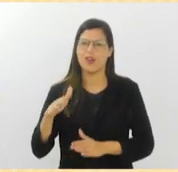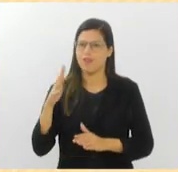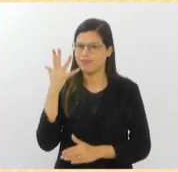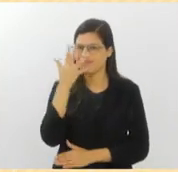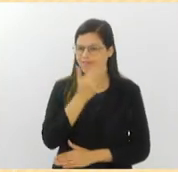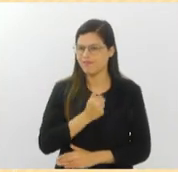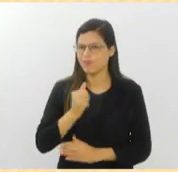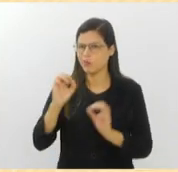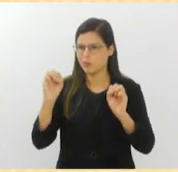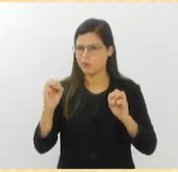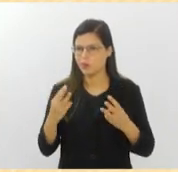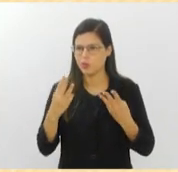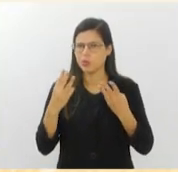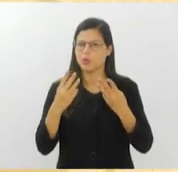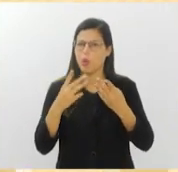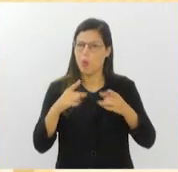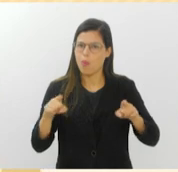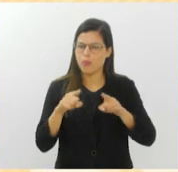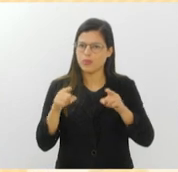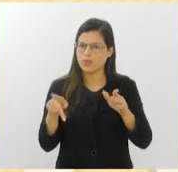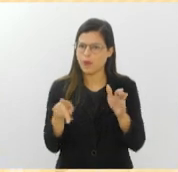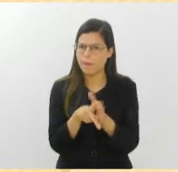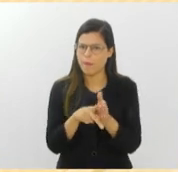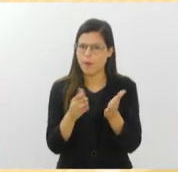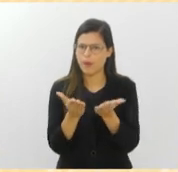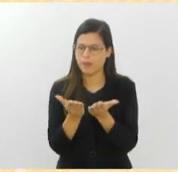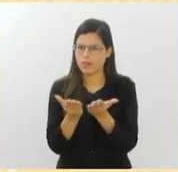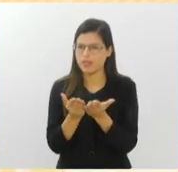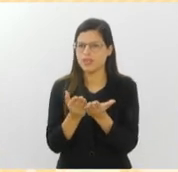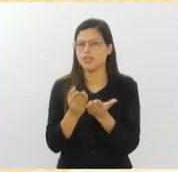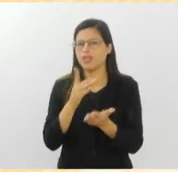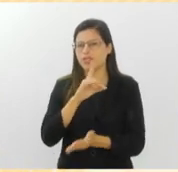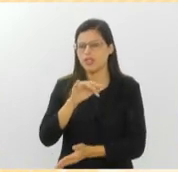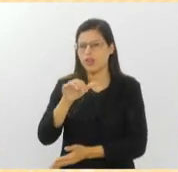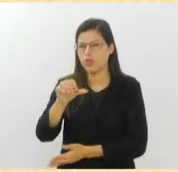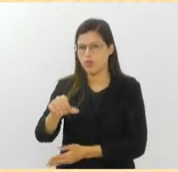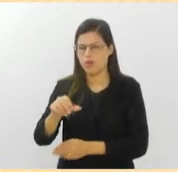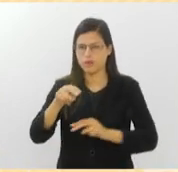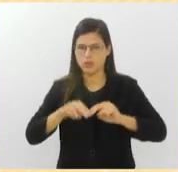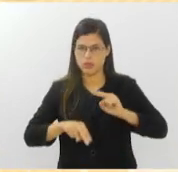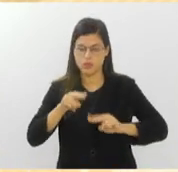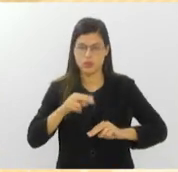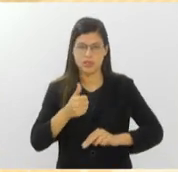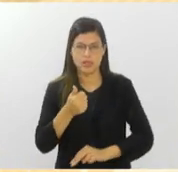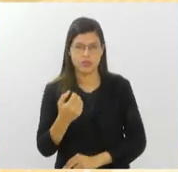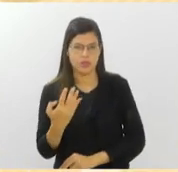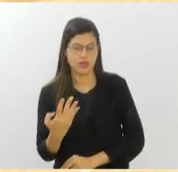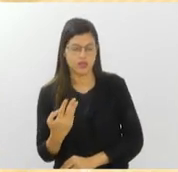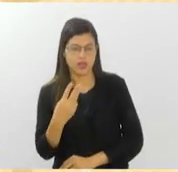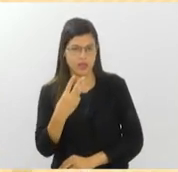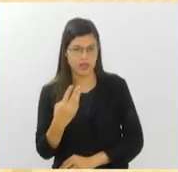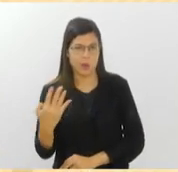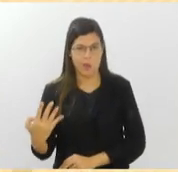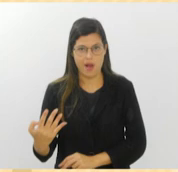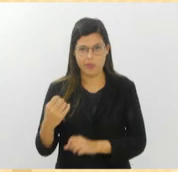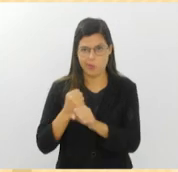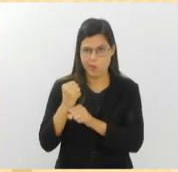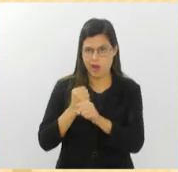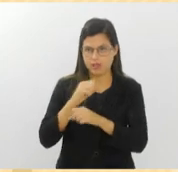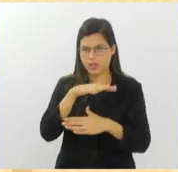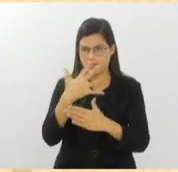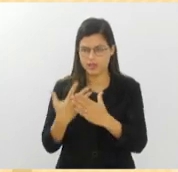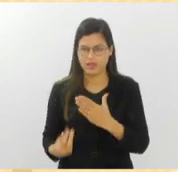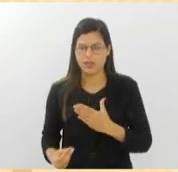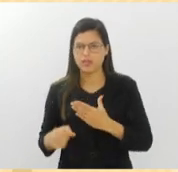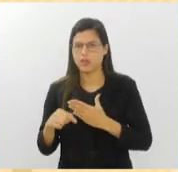nosso show Clássicos da Igreja, no dia 9 de junho, juntinho com vocês, nos 134 anos de Sumidouro. Eu acho que